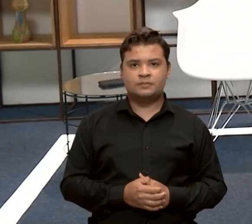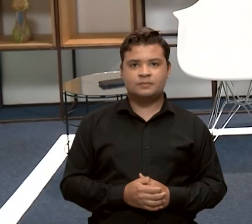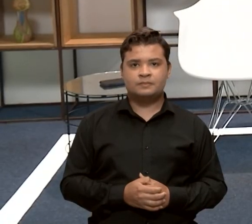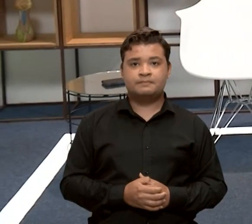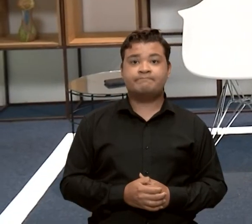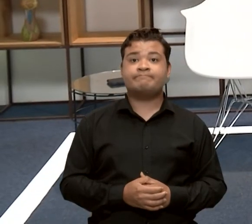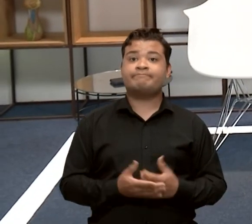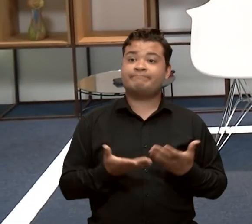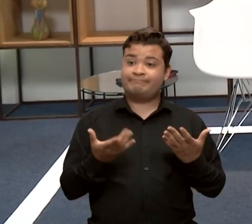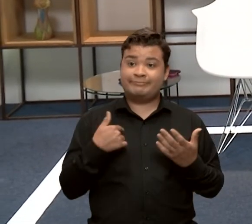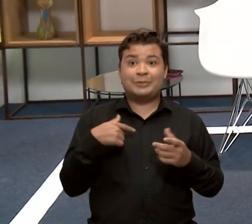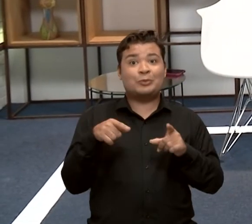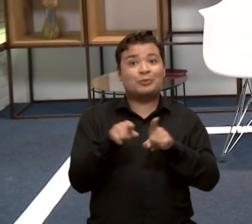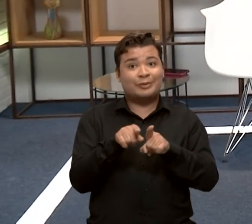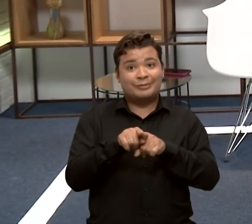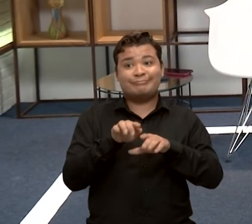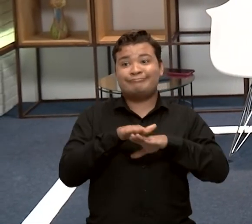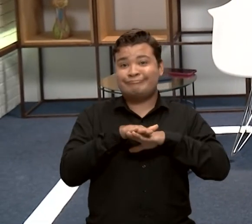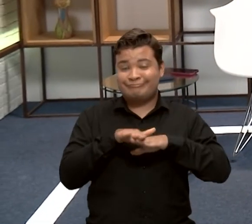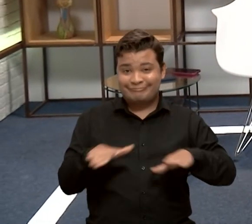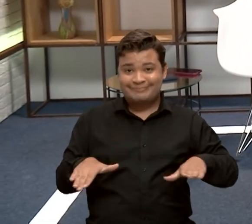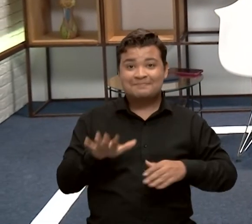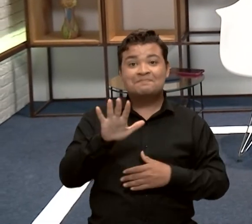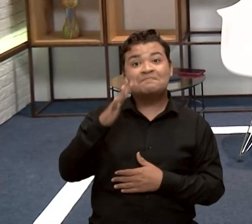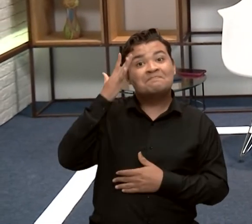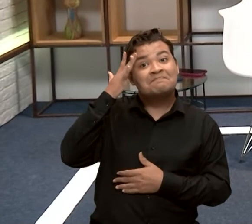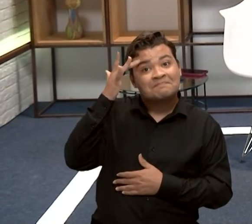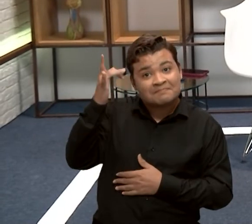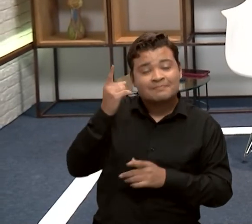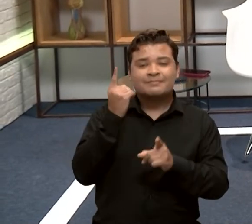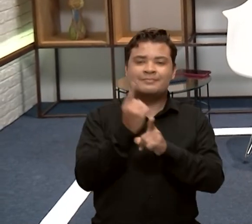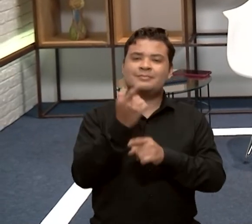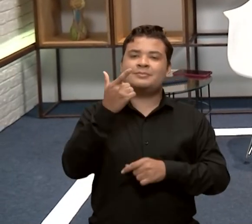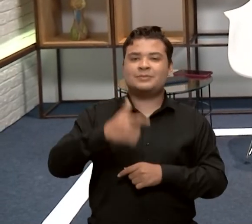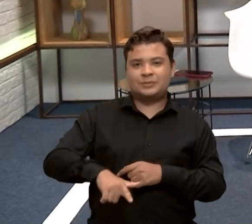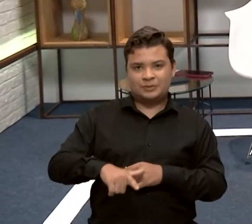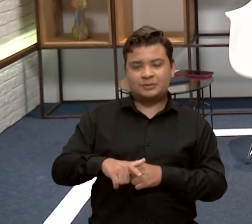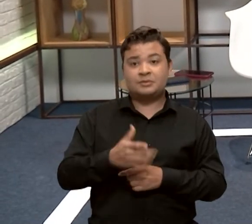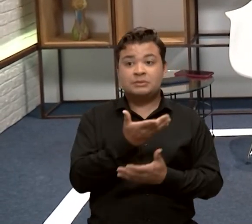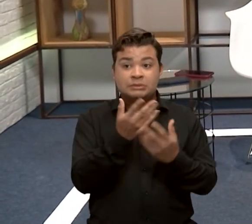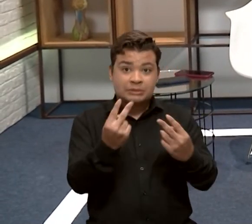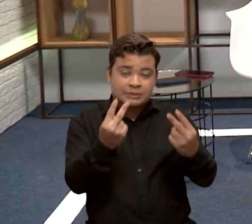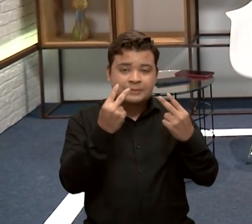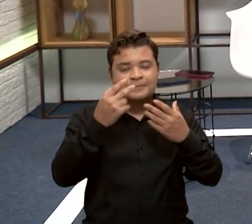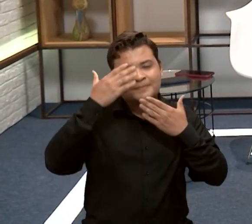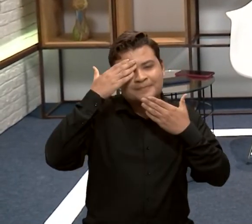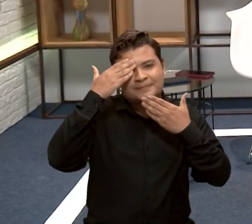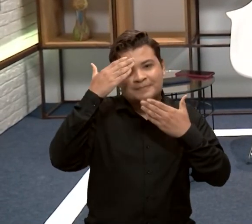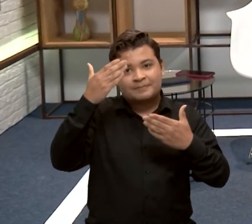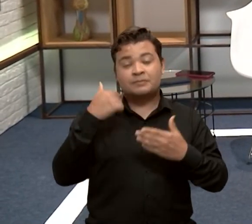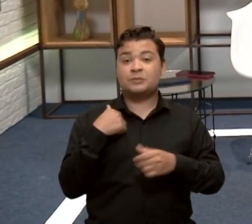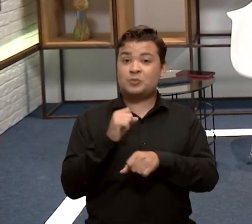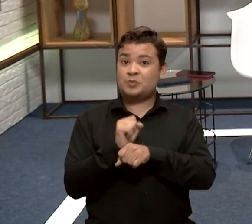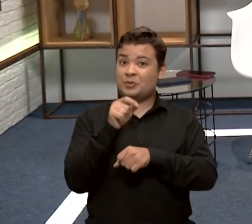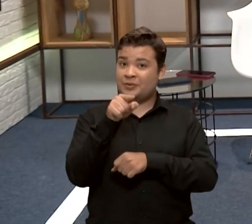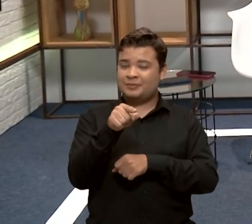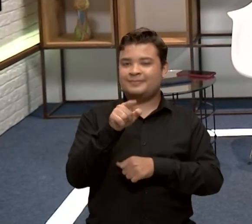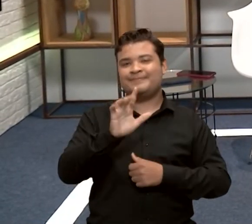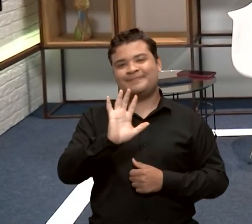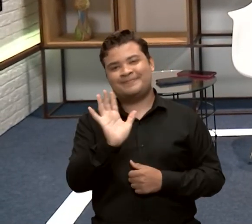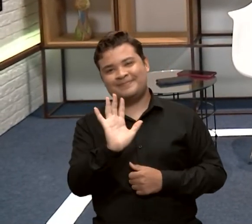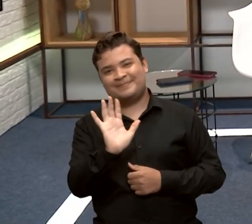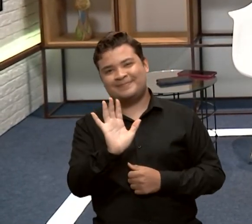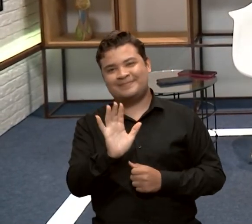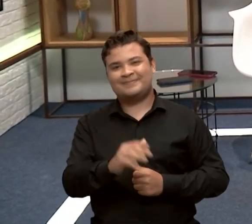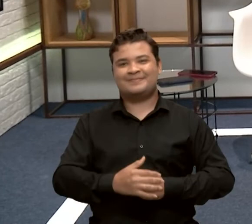Eu também fico por aqui, mas amanhã nós estamos de volta. Muito obrigado pela sua companhia. Te espero aqui amanhã. Tchau, tchau!